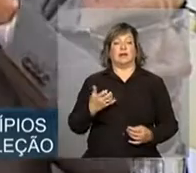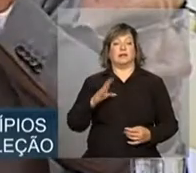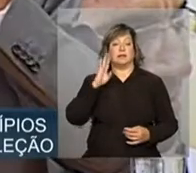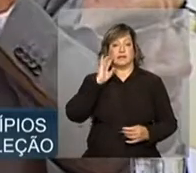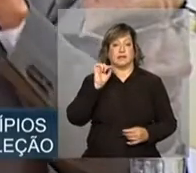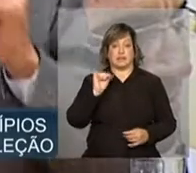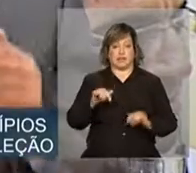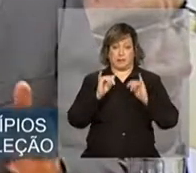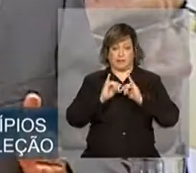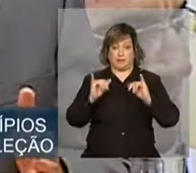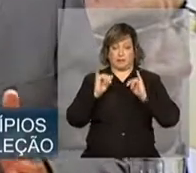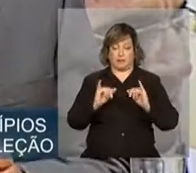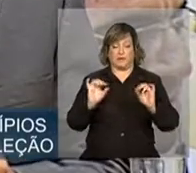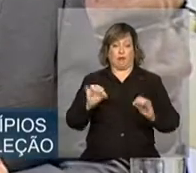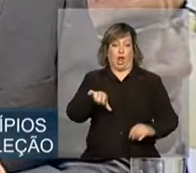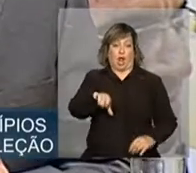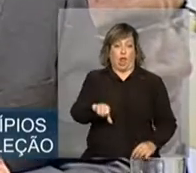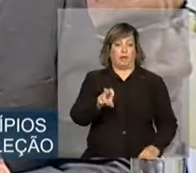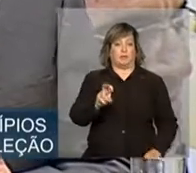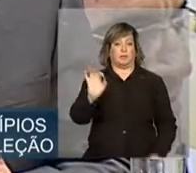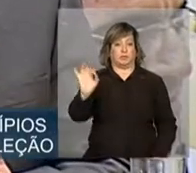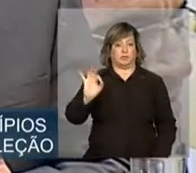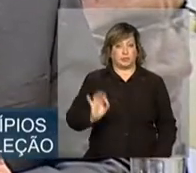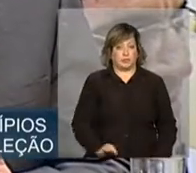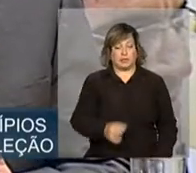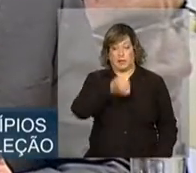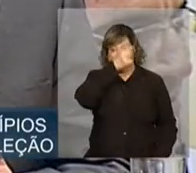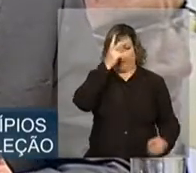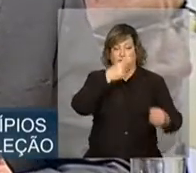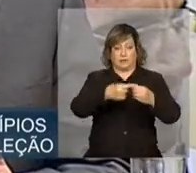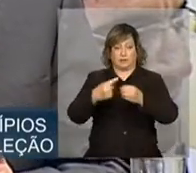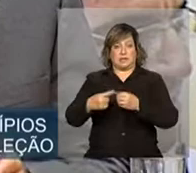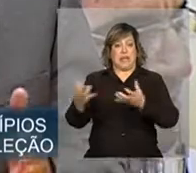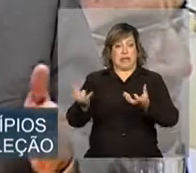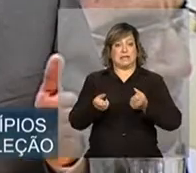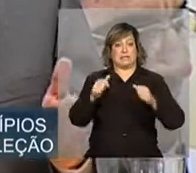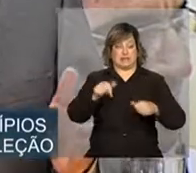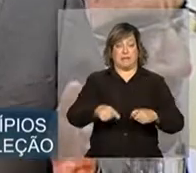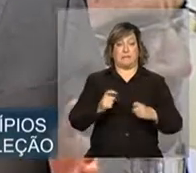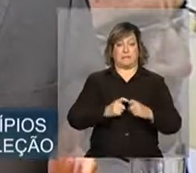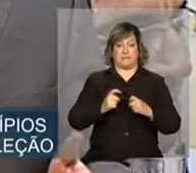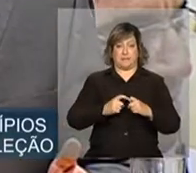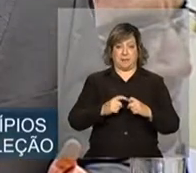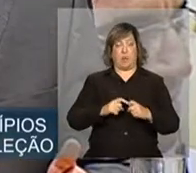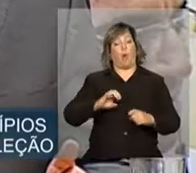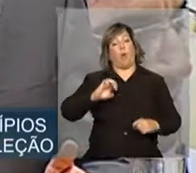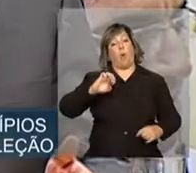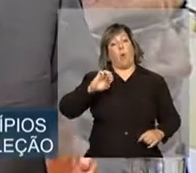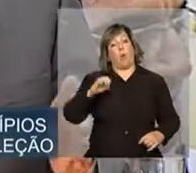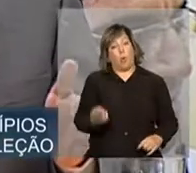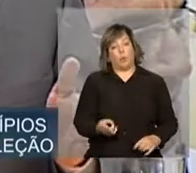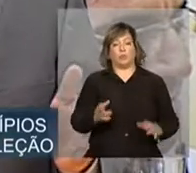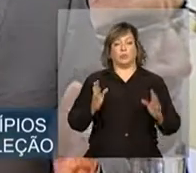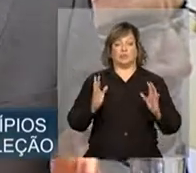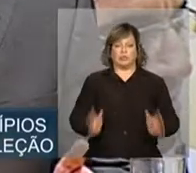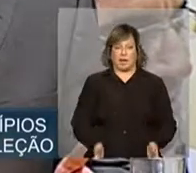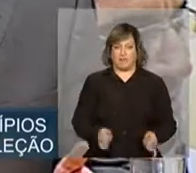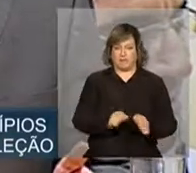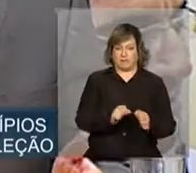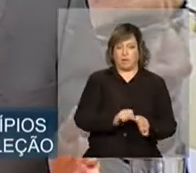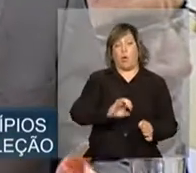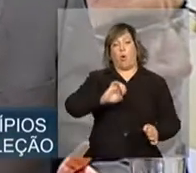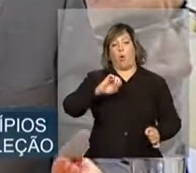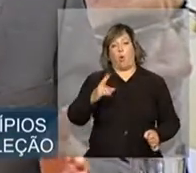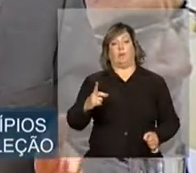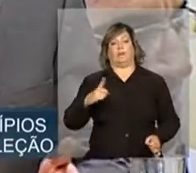para esse dado que noventa e cinco porcento dos municípios que recebem médicos ou já executaram ou já estão